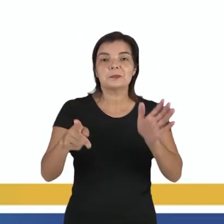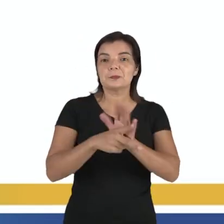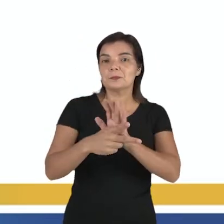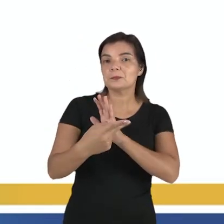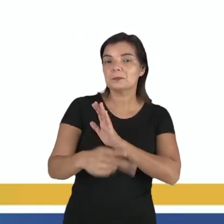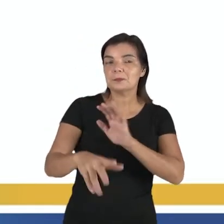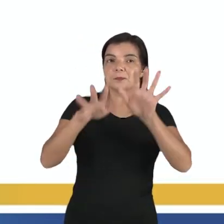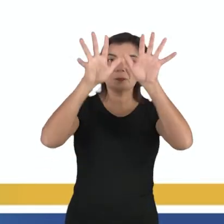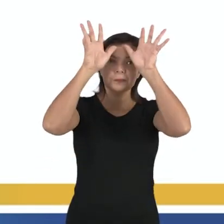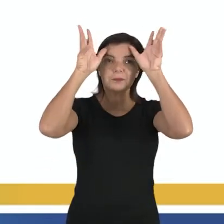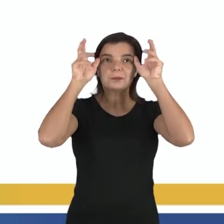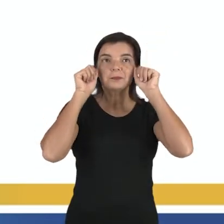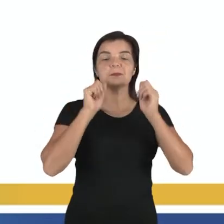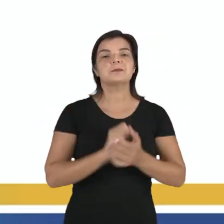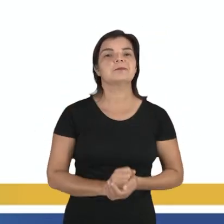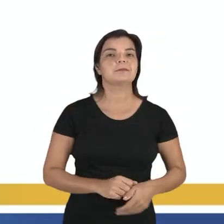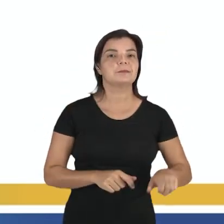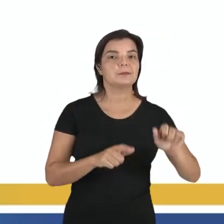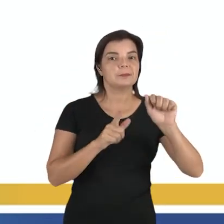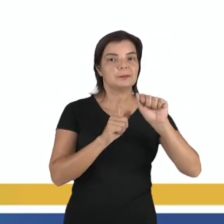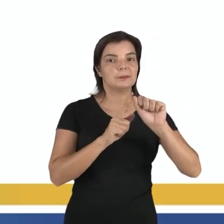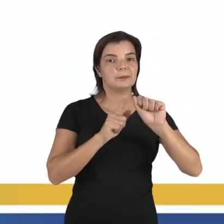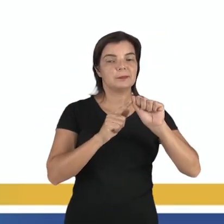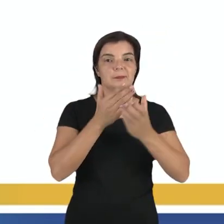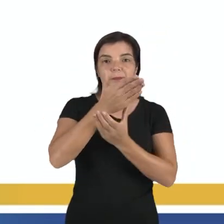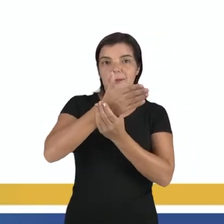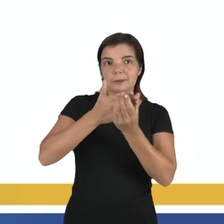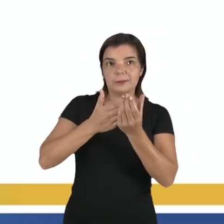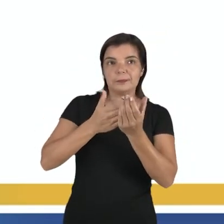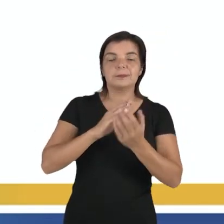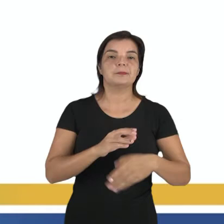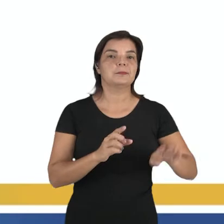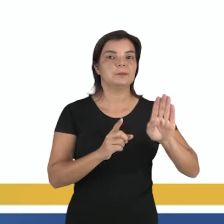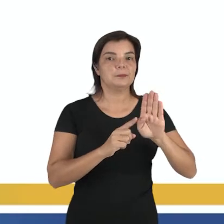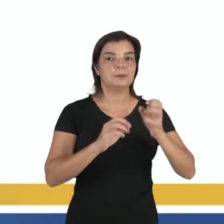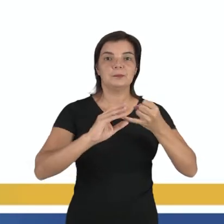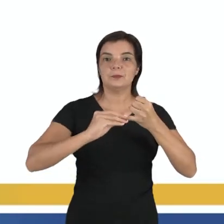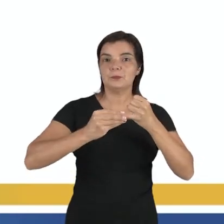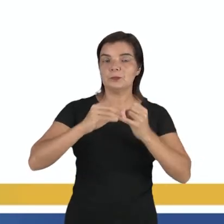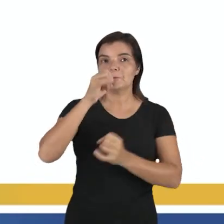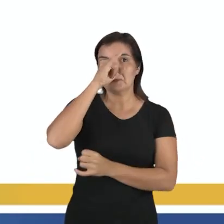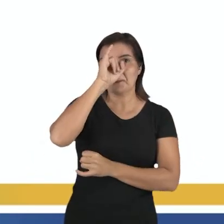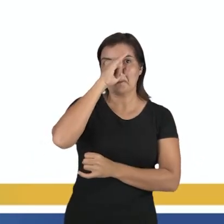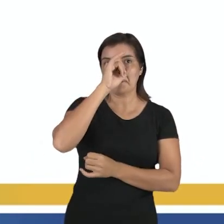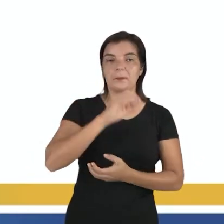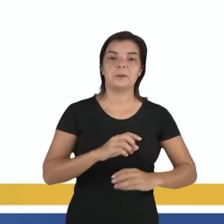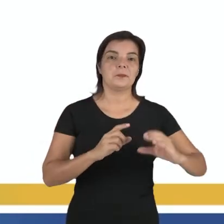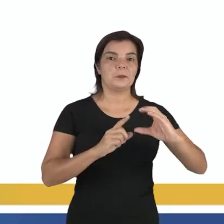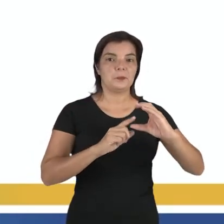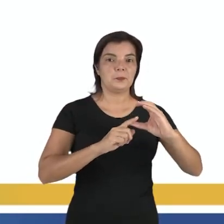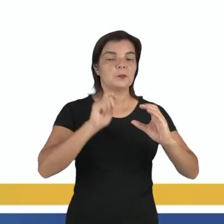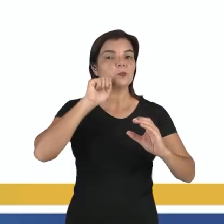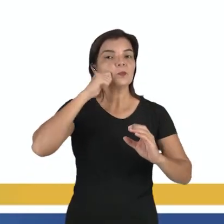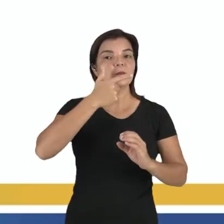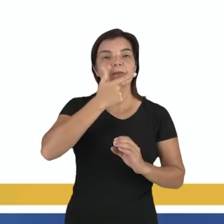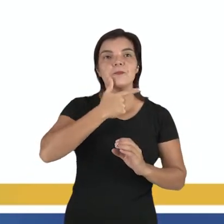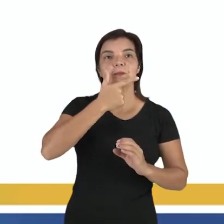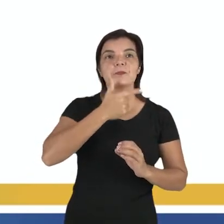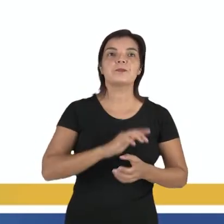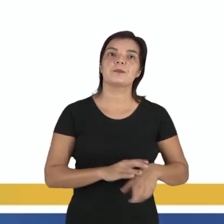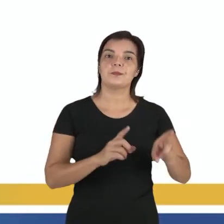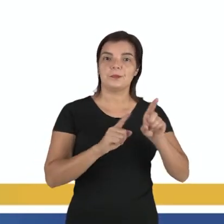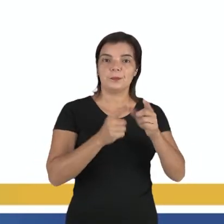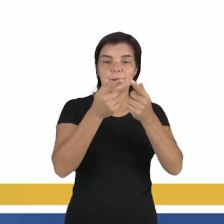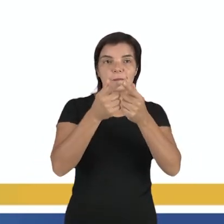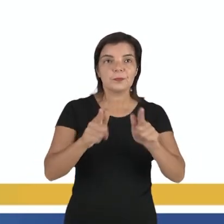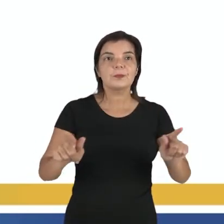Peru. Então, vamos para a nossa questão número 2. A cultura acreana é diretamente